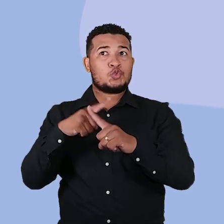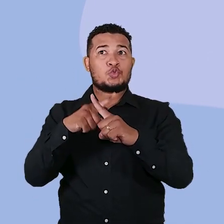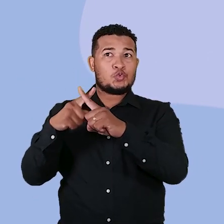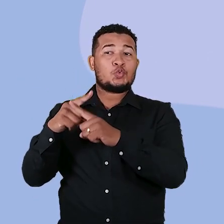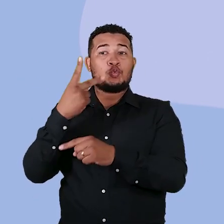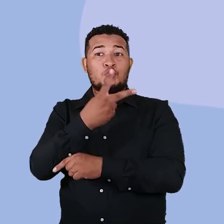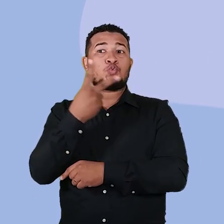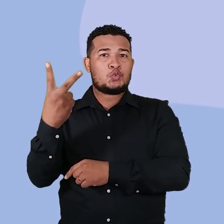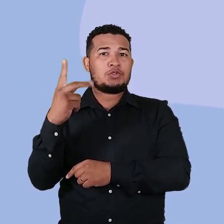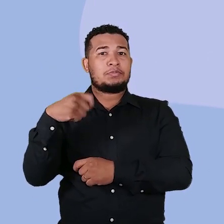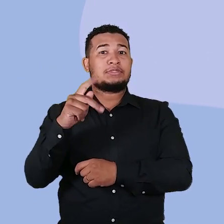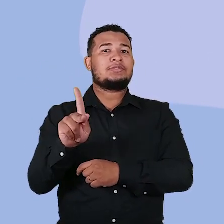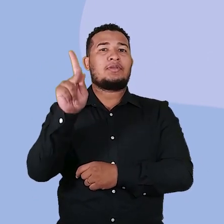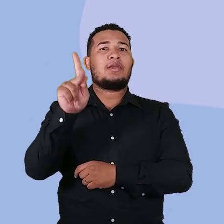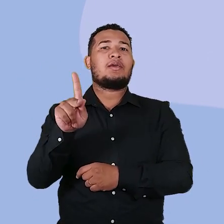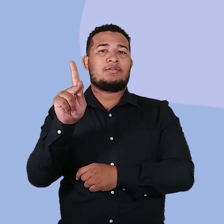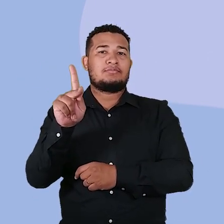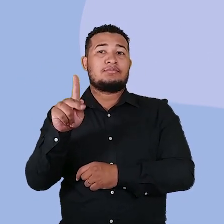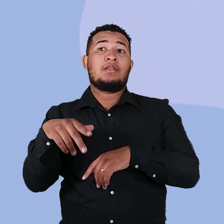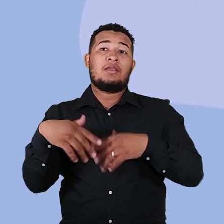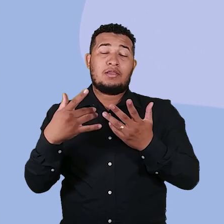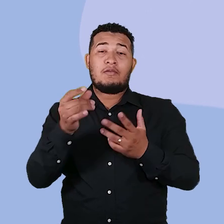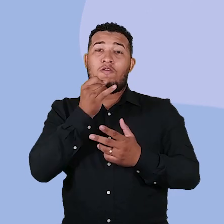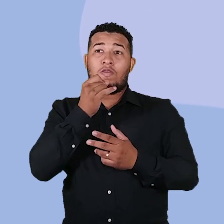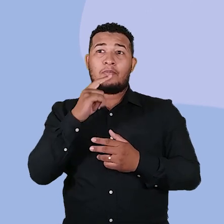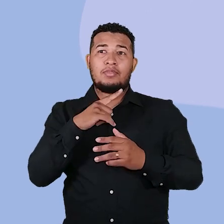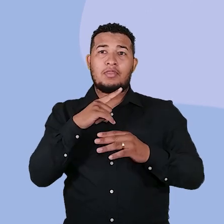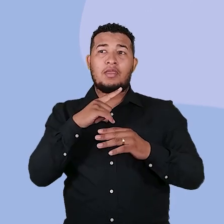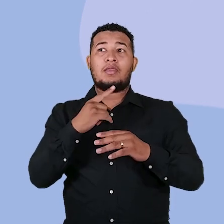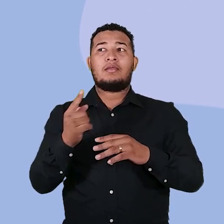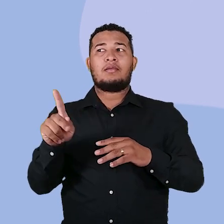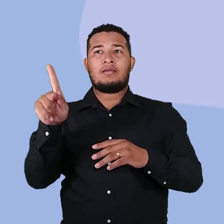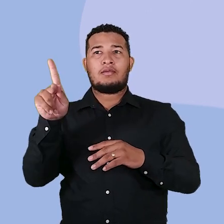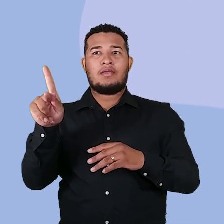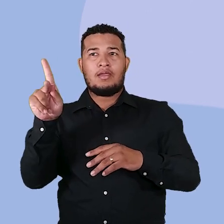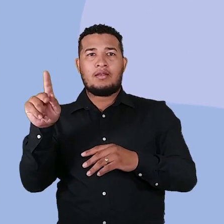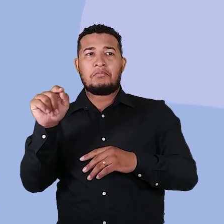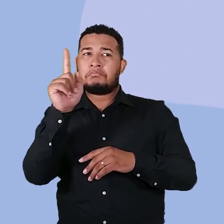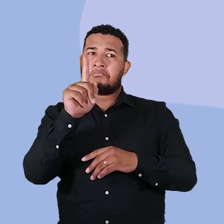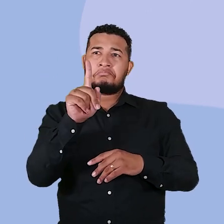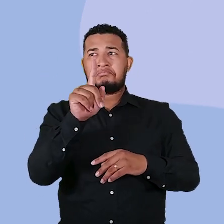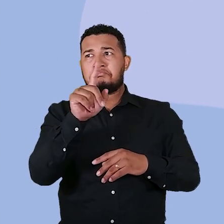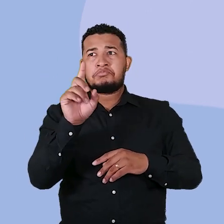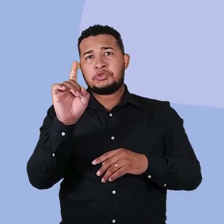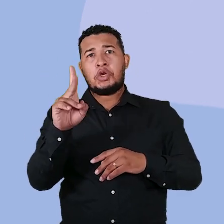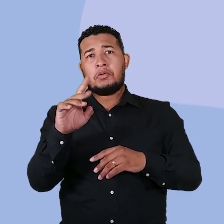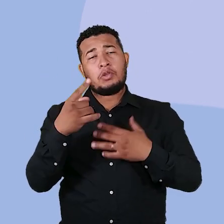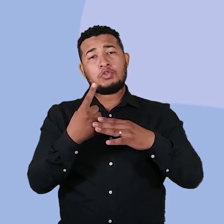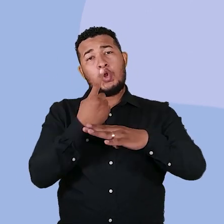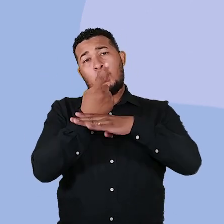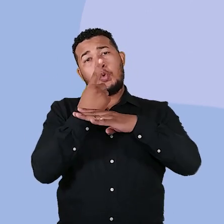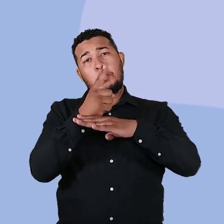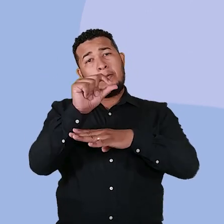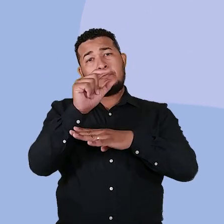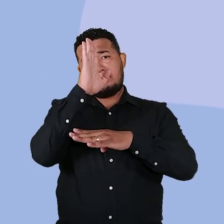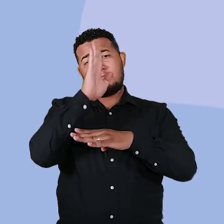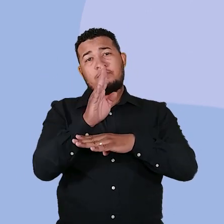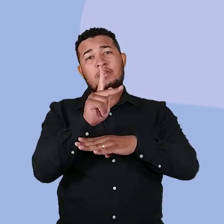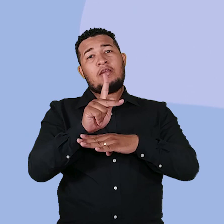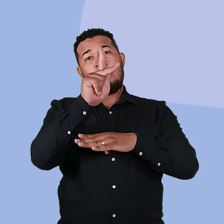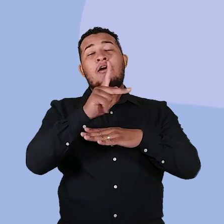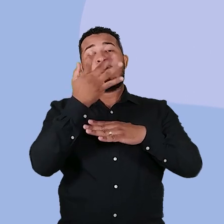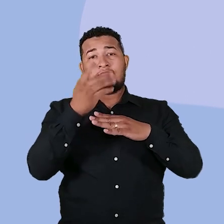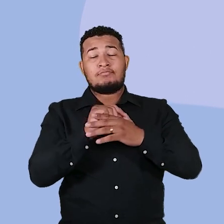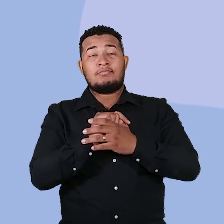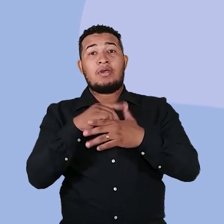que ambas sejam cara então você tem cara aqui e fora então